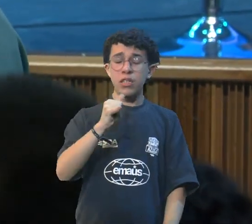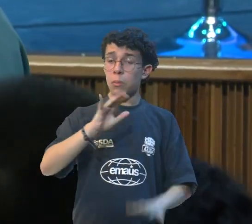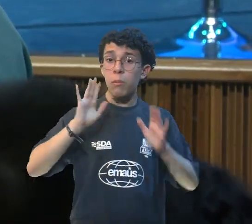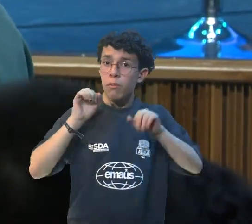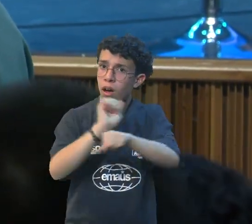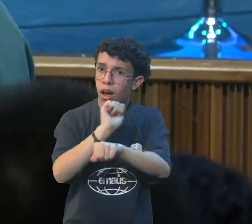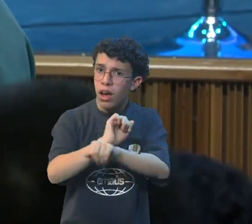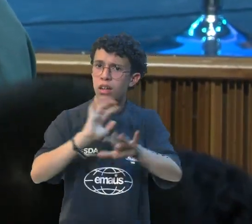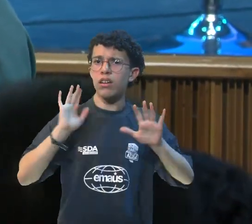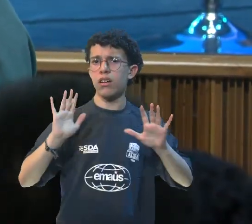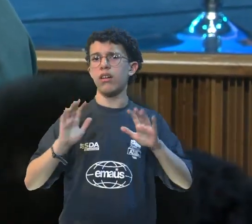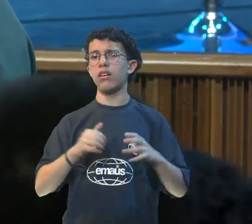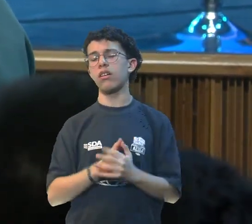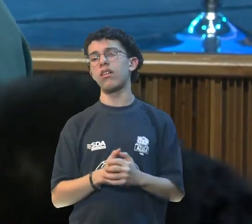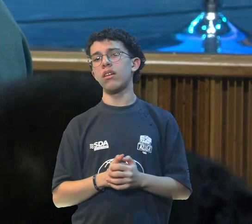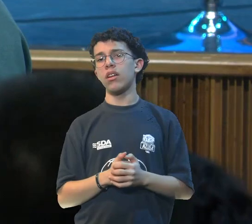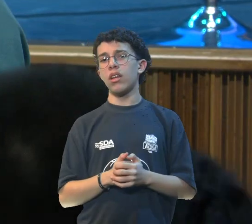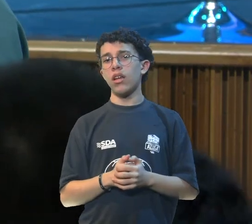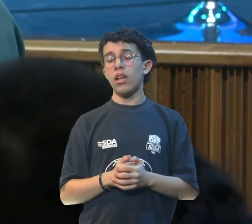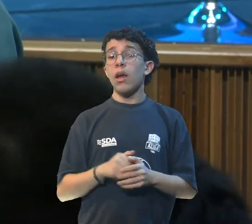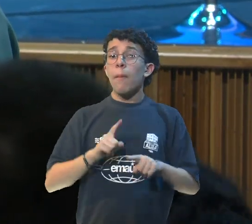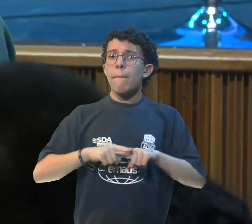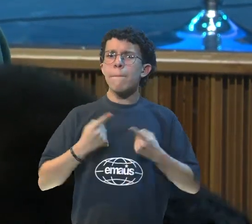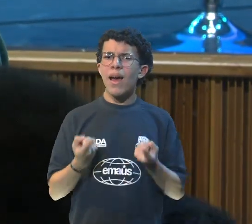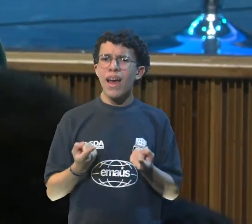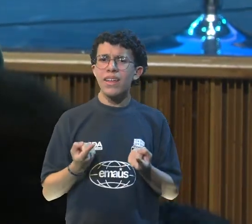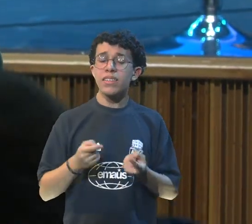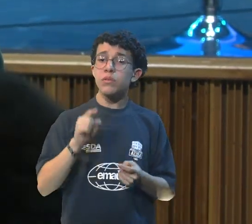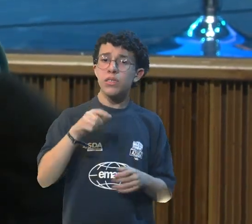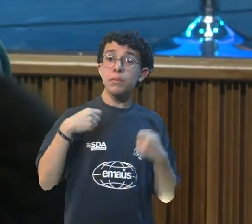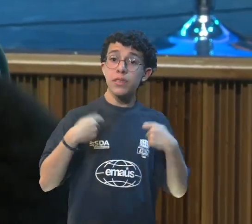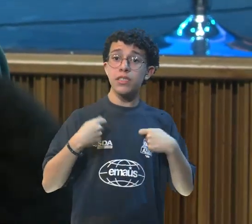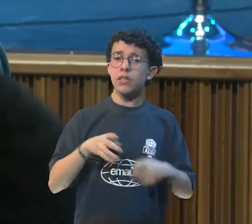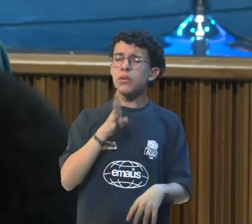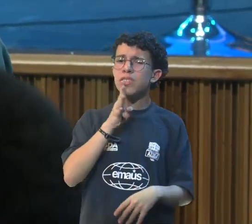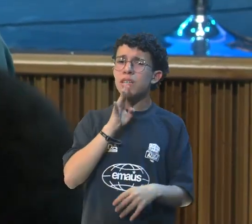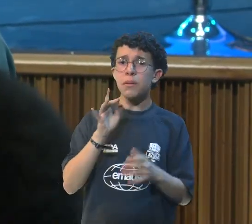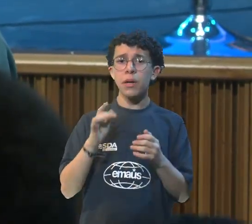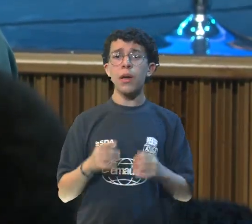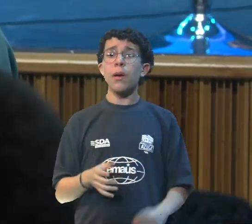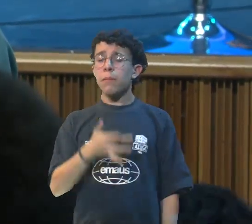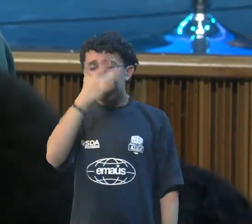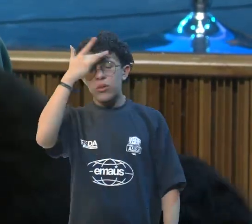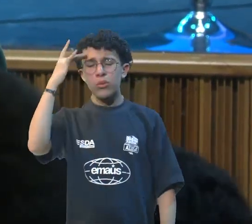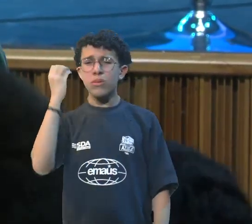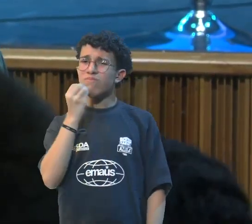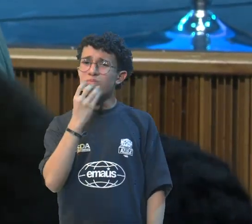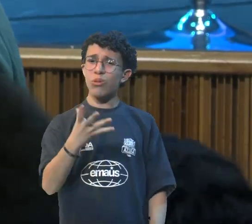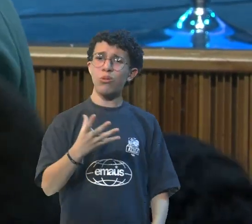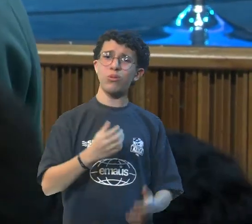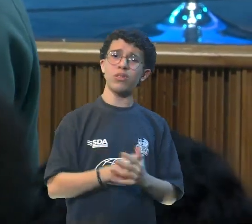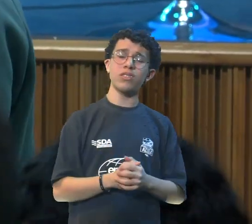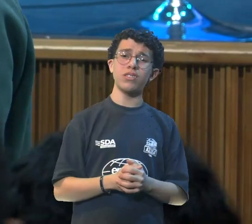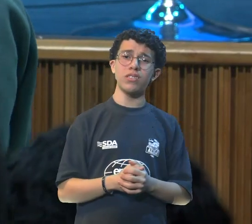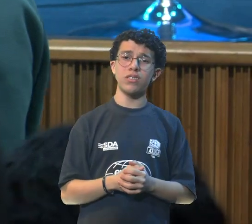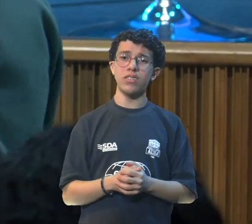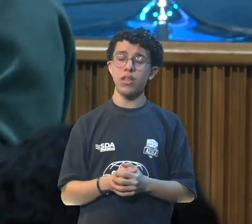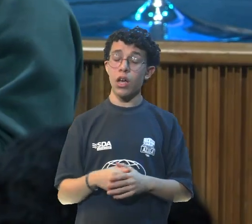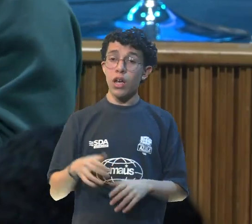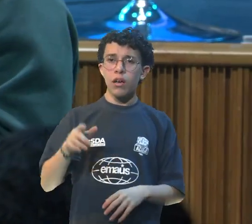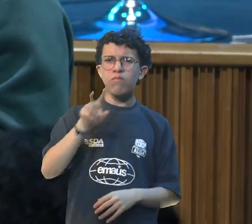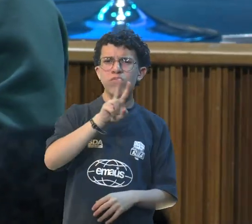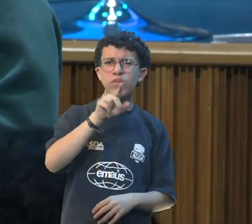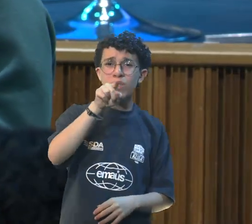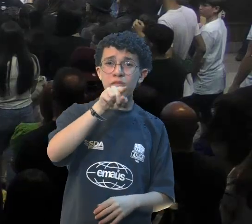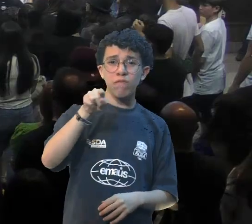certo. Mas para isso você precisa de gente boa do seu lado. Por isso eu vou orar com você. Depois que eu orar, tá vendo esse povo de colete? Eles não